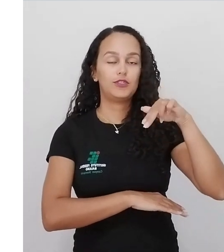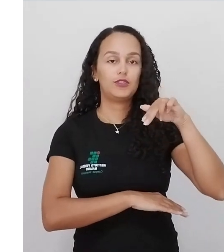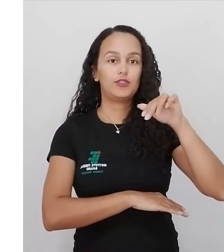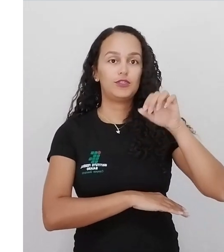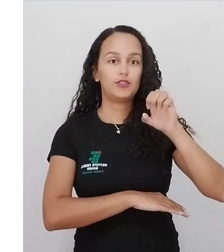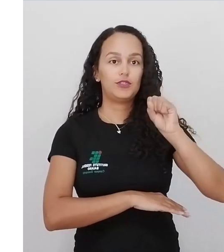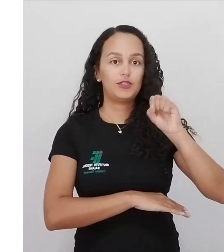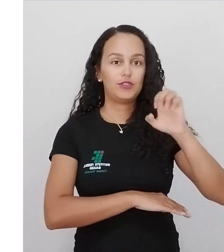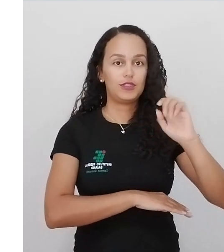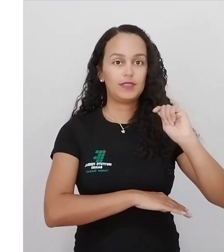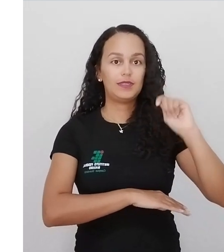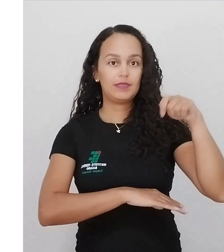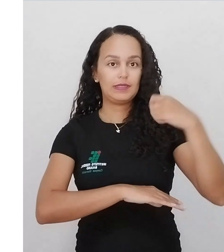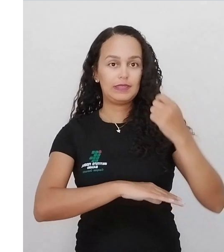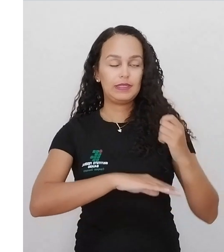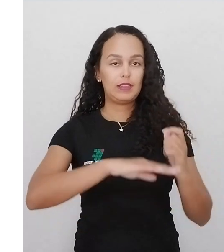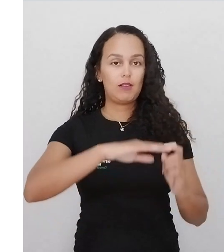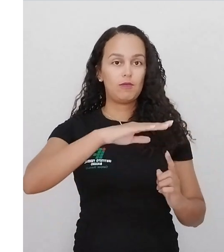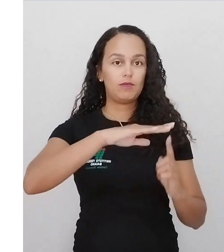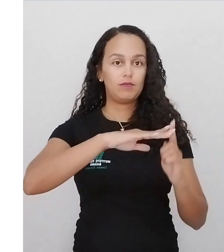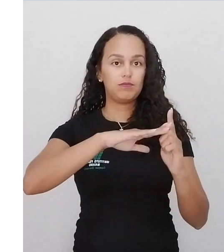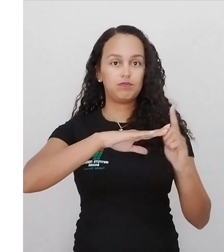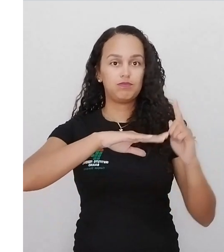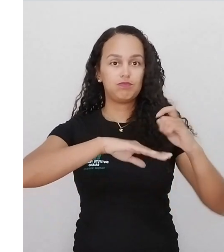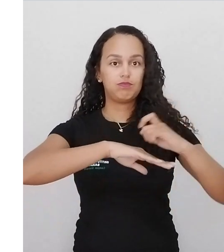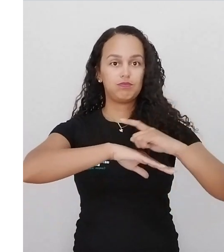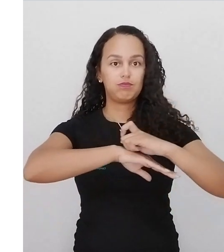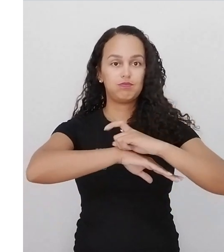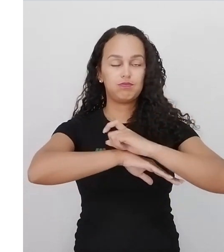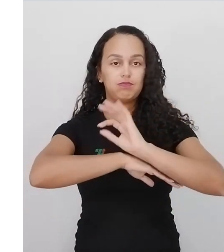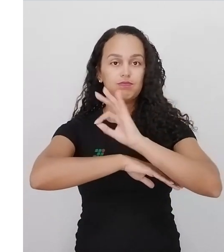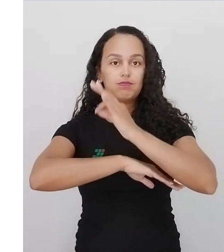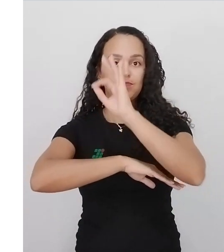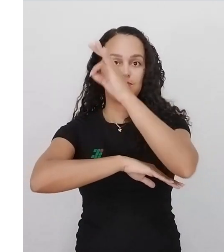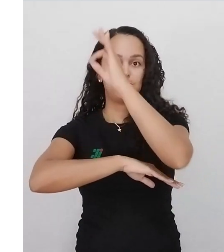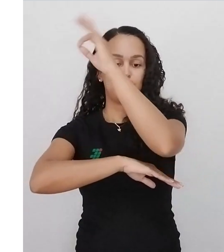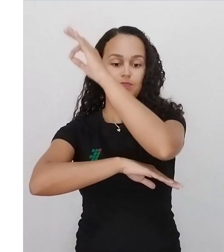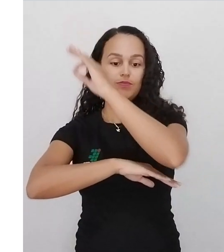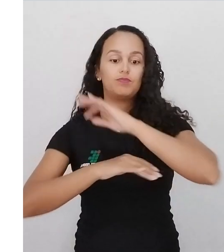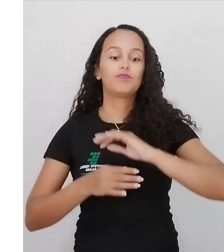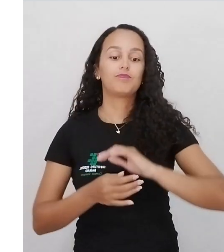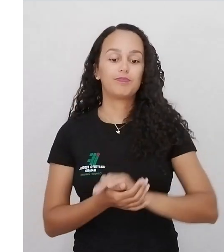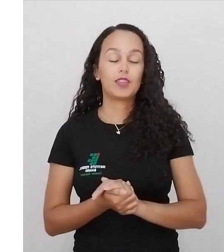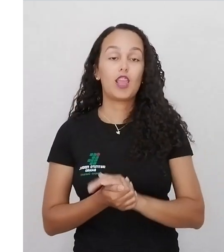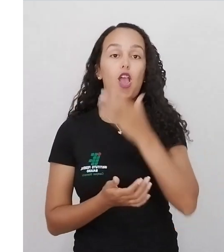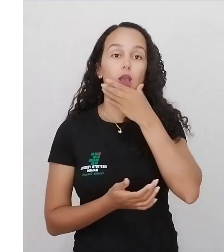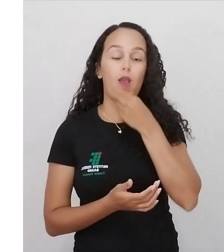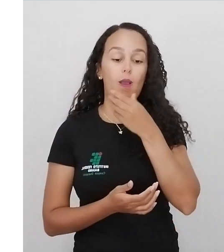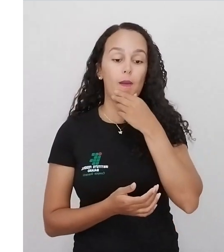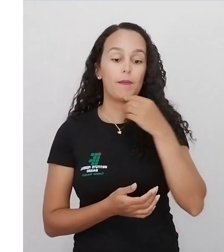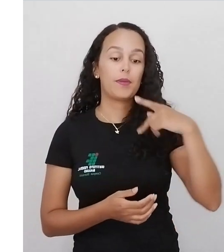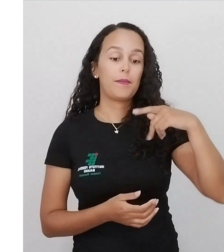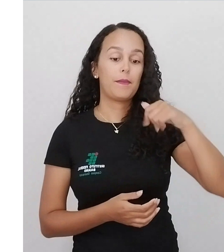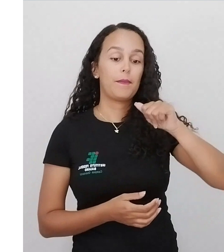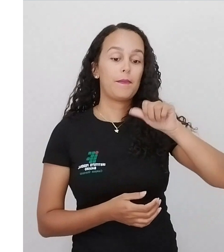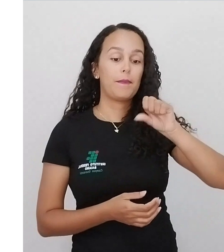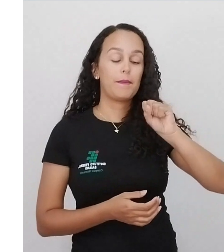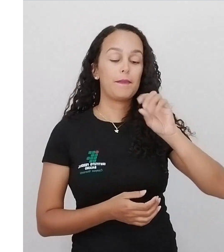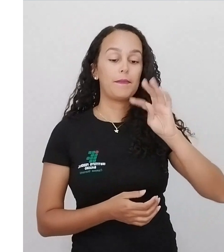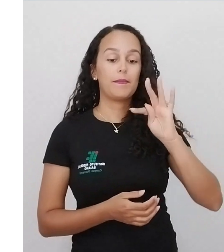de pasteurização, que é o processo realizado para fazer a esterilização do leite que é consumido, né, por